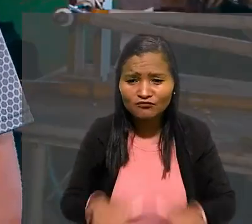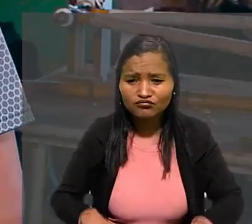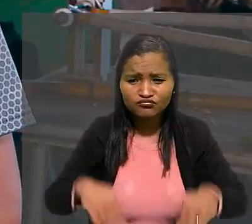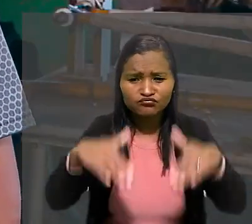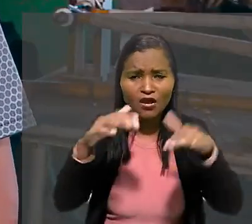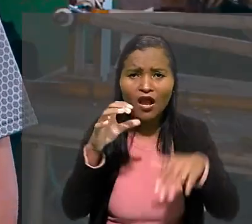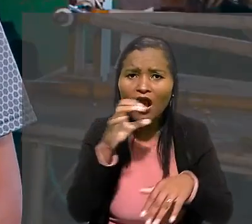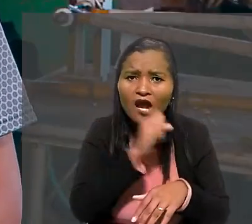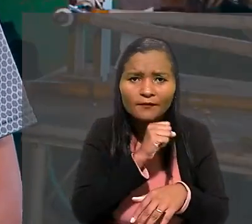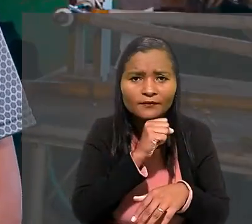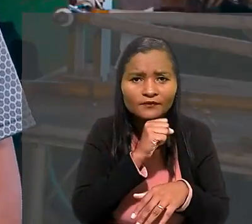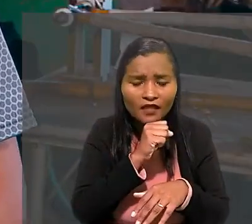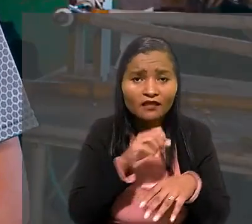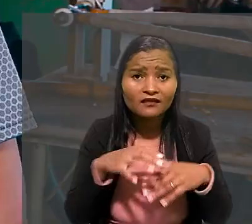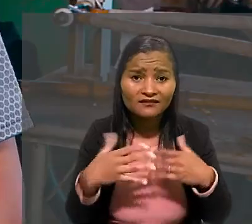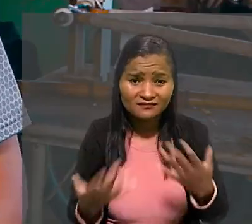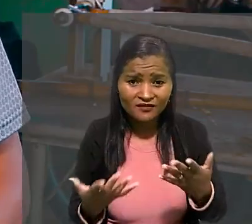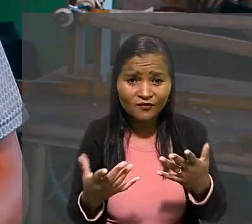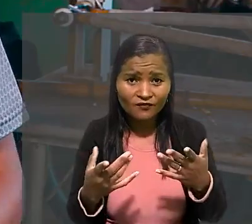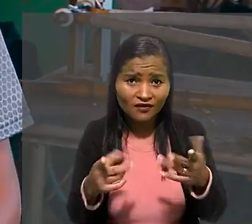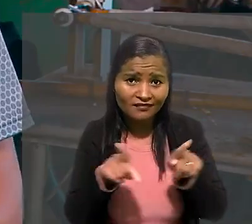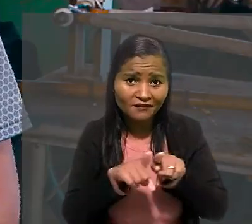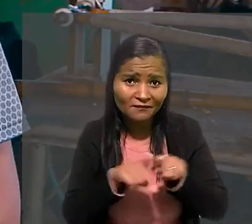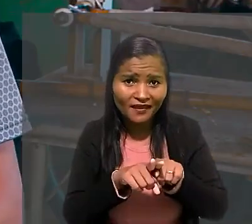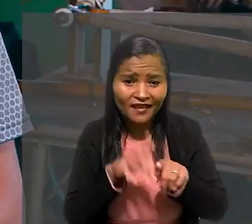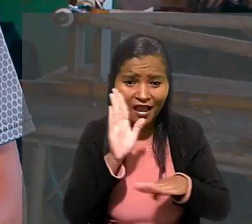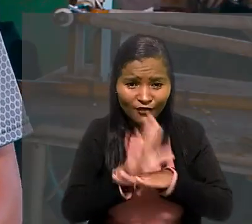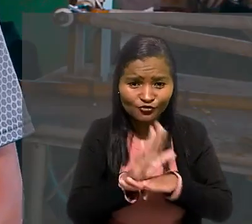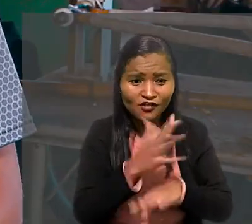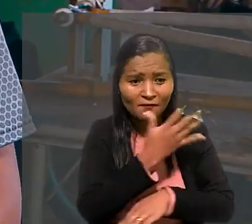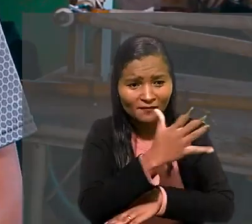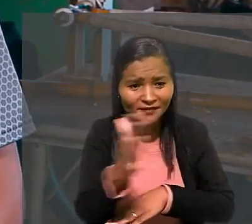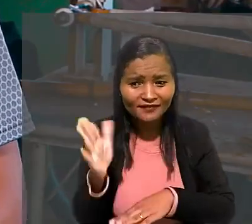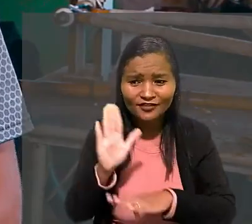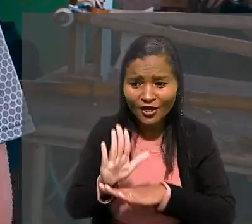rápido. Então, além dessa questão de poder ajudar o meio ambiente, ajudar